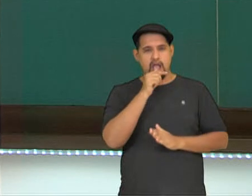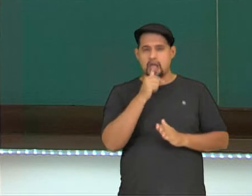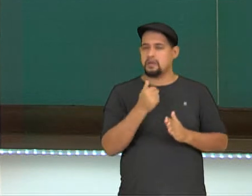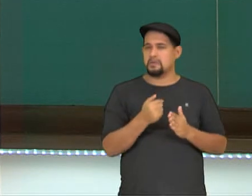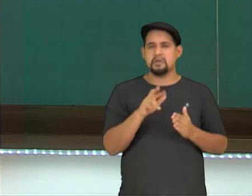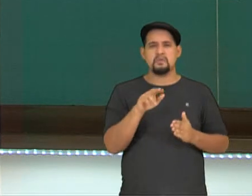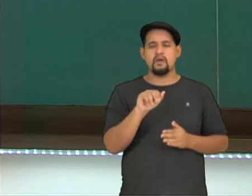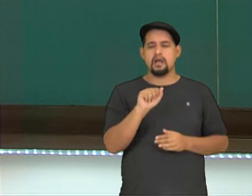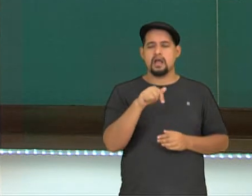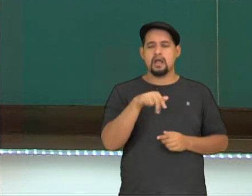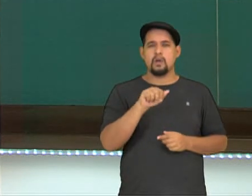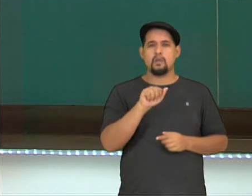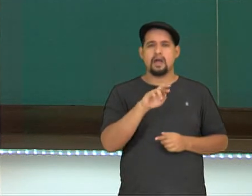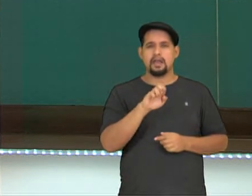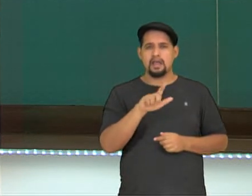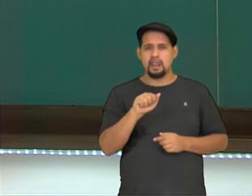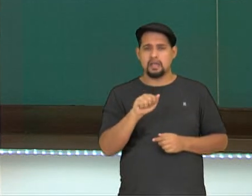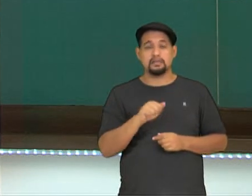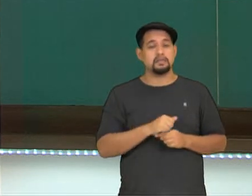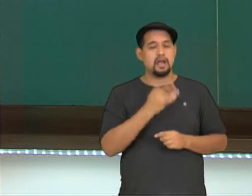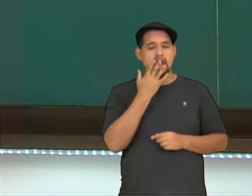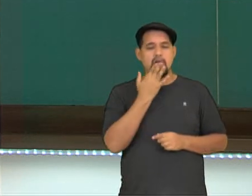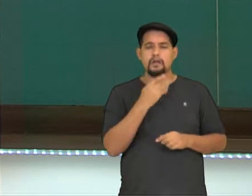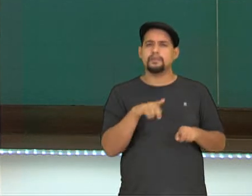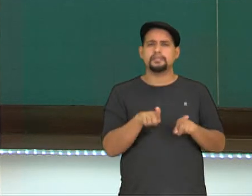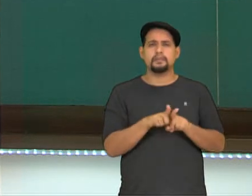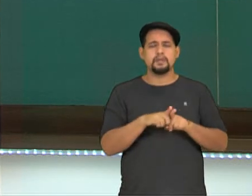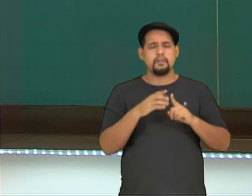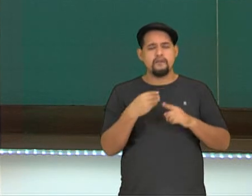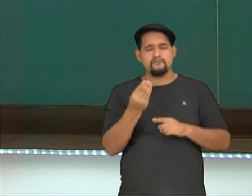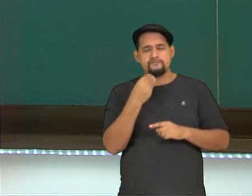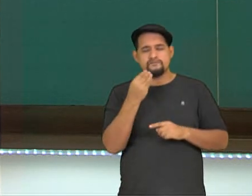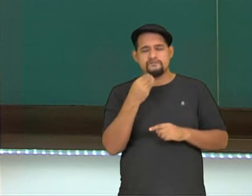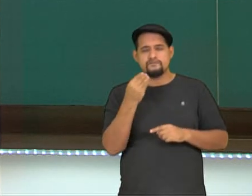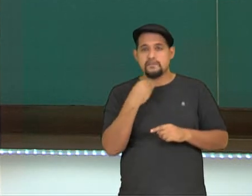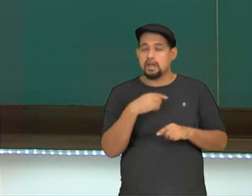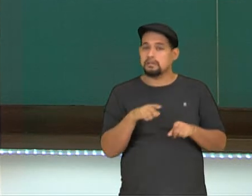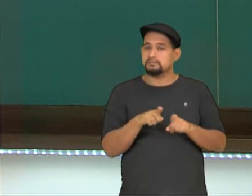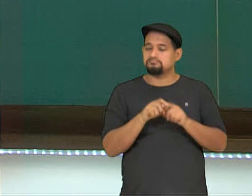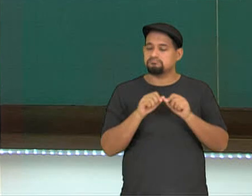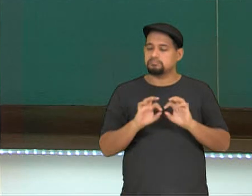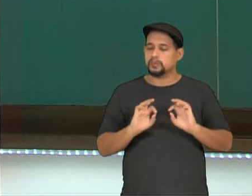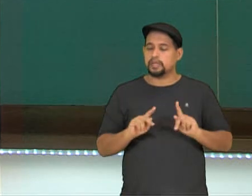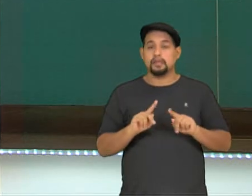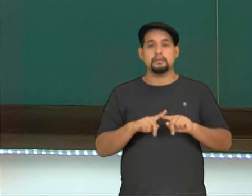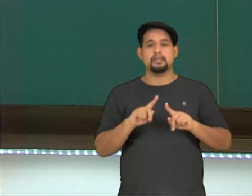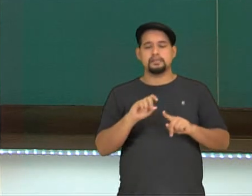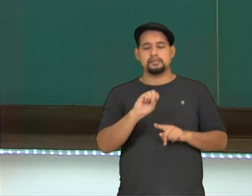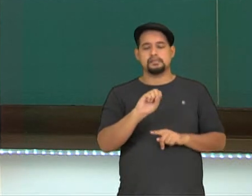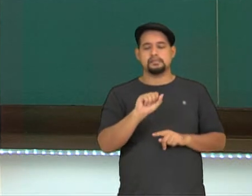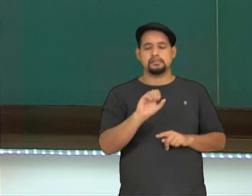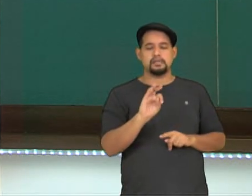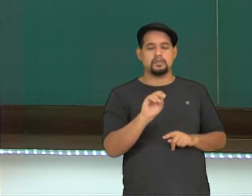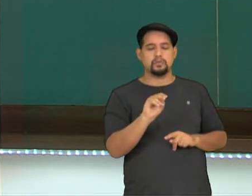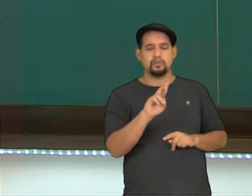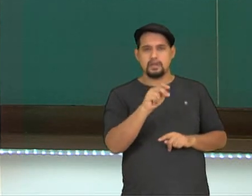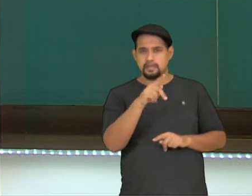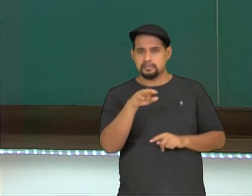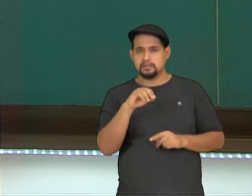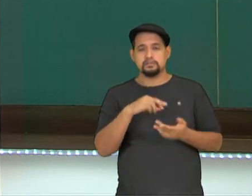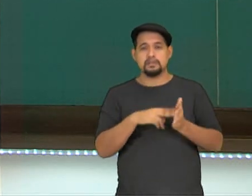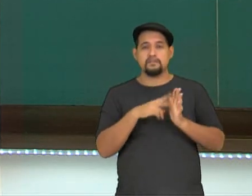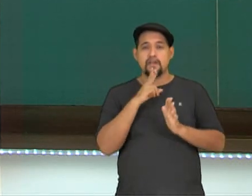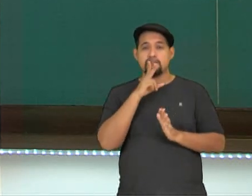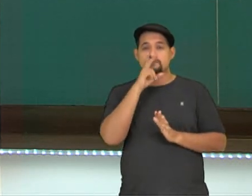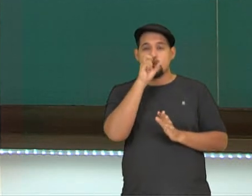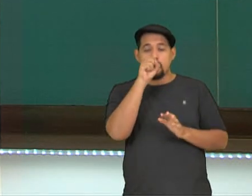aquarela, quanto mais água você passa na tinta, mais fraquinha ela vai ficando. Então, saturação é de uma cor mais